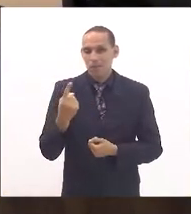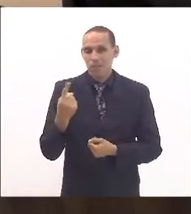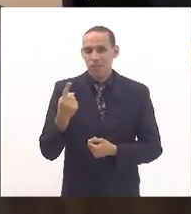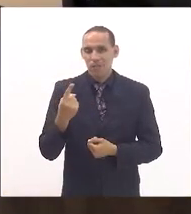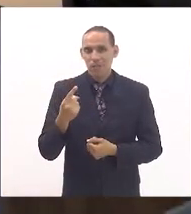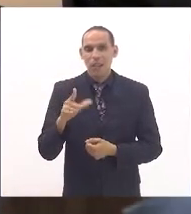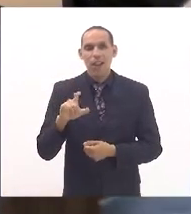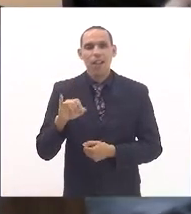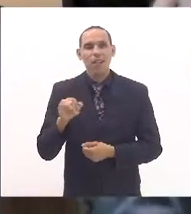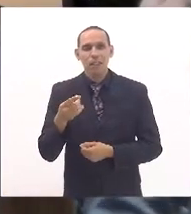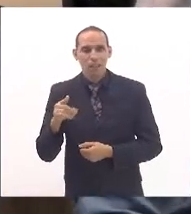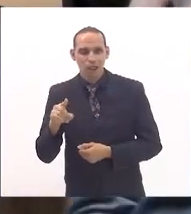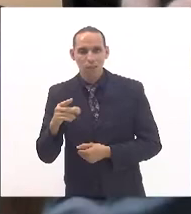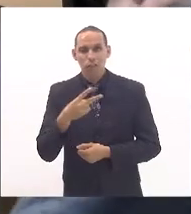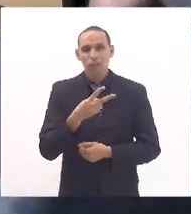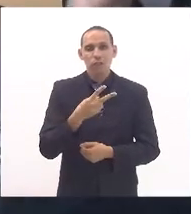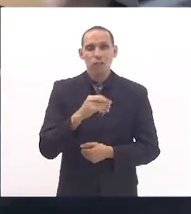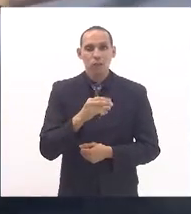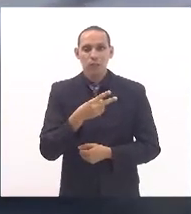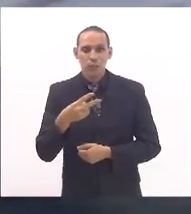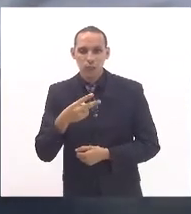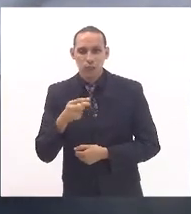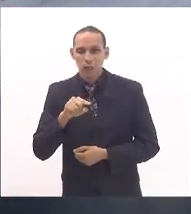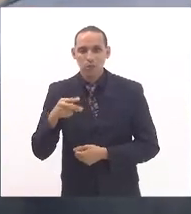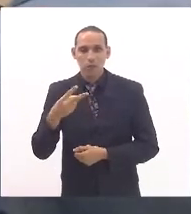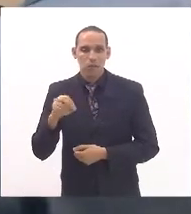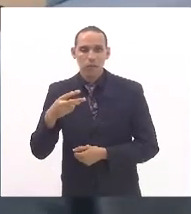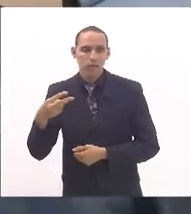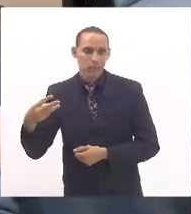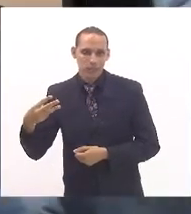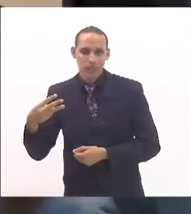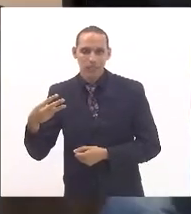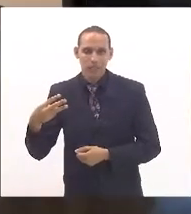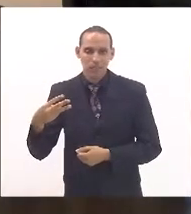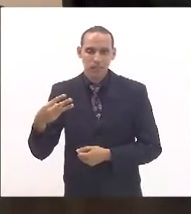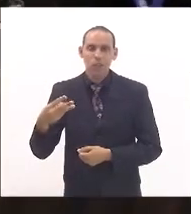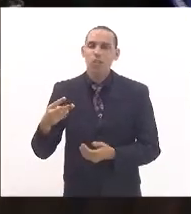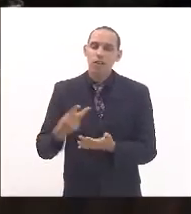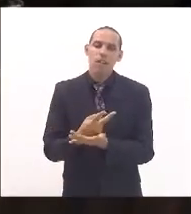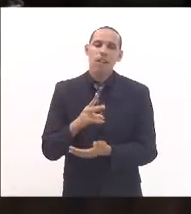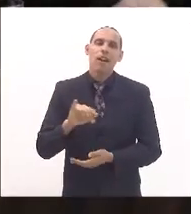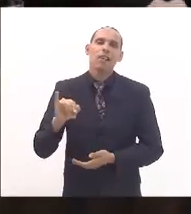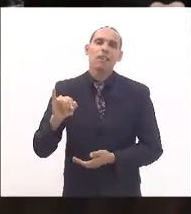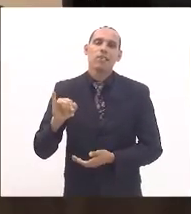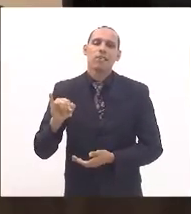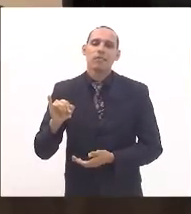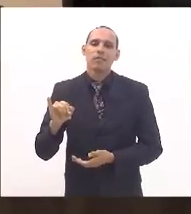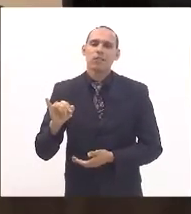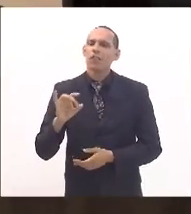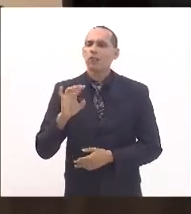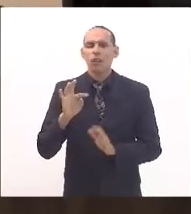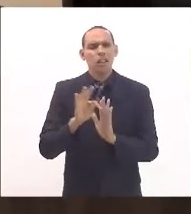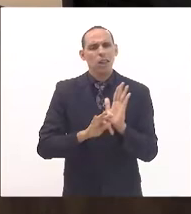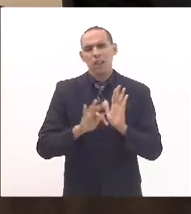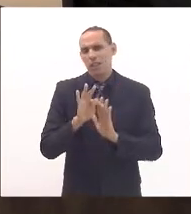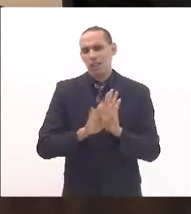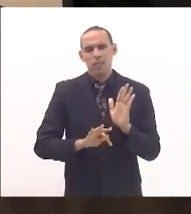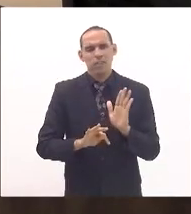ocorridos em 22 ou 23. Ocorridos ou que venham ocorrer. Do Mickey, do coisa. É só